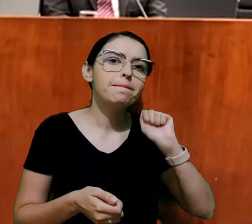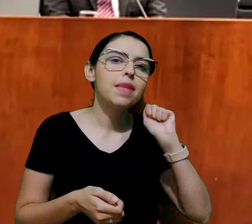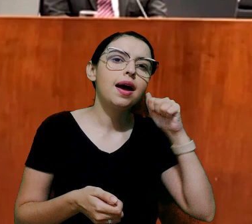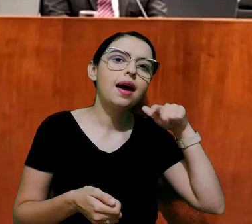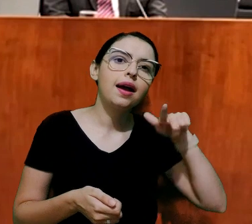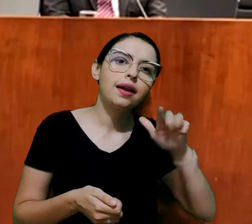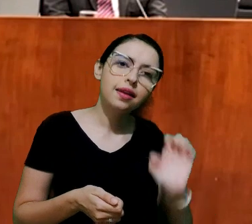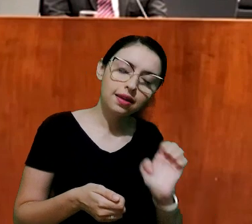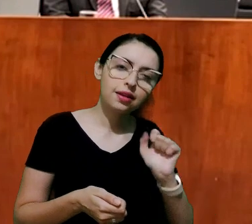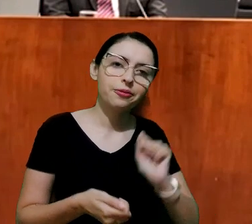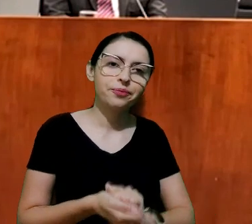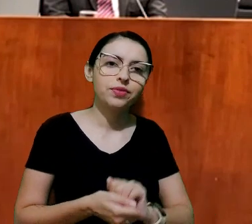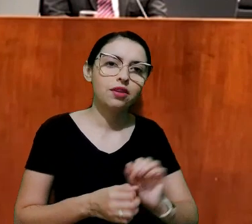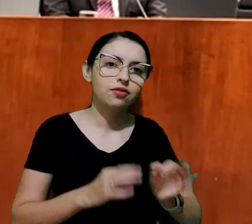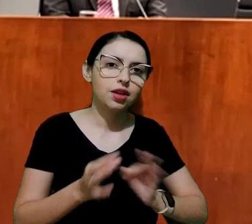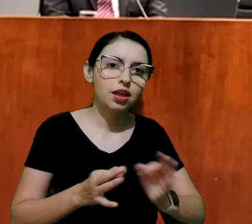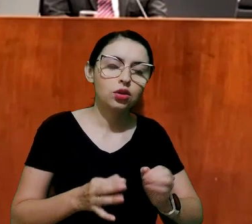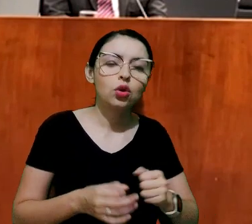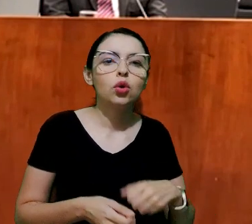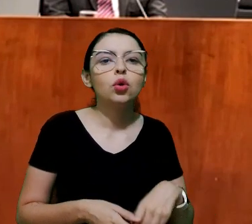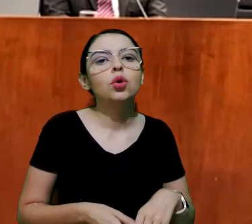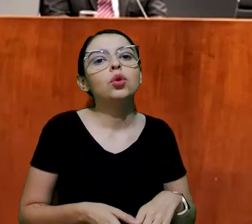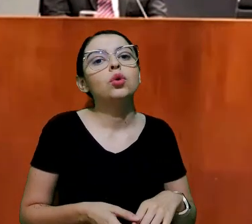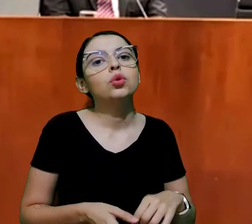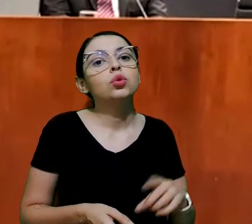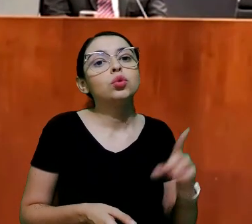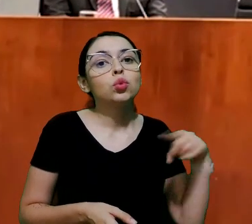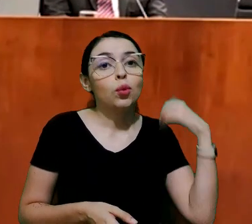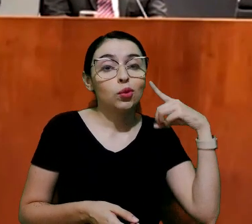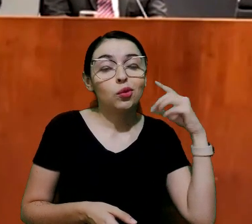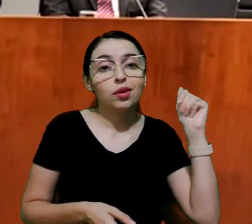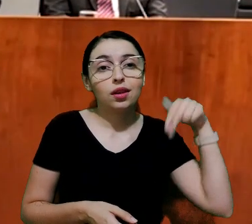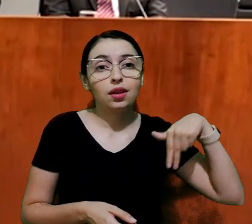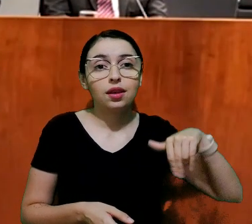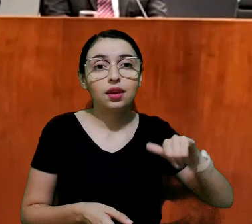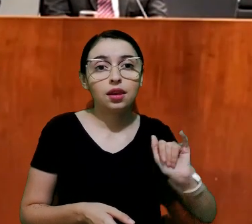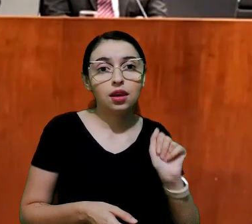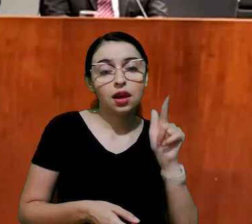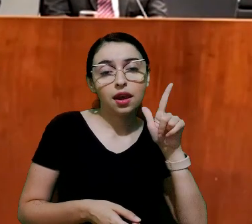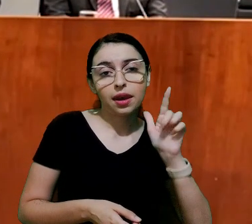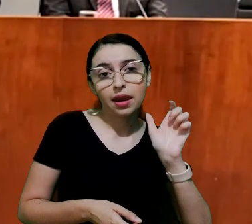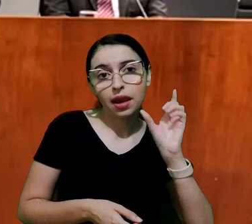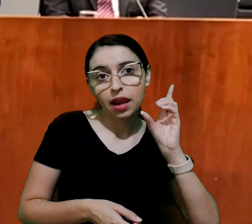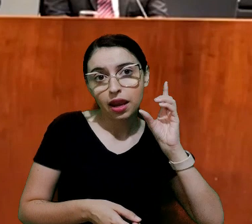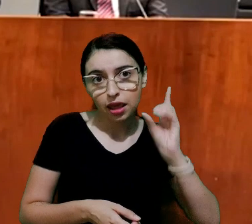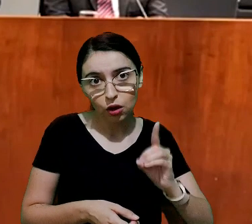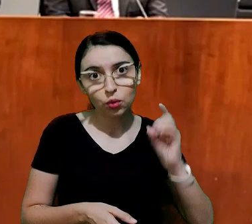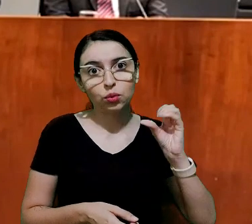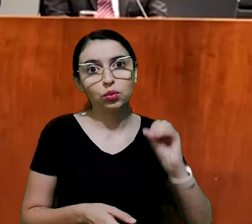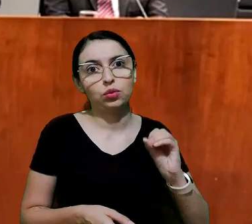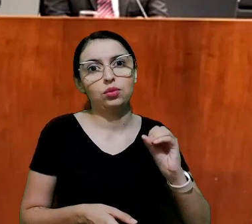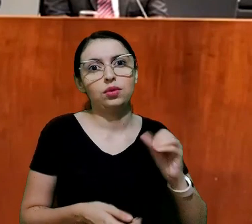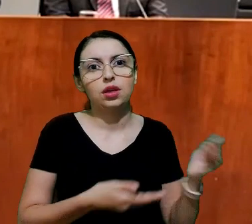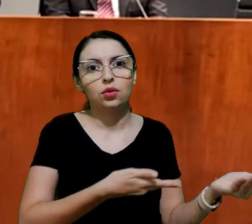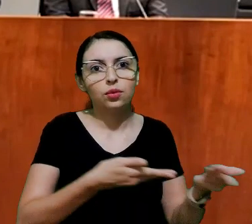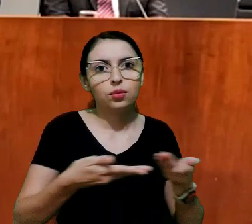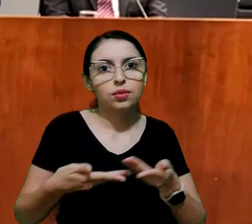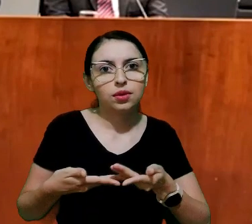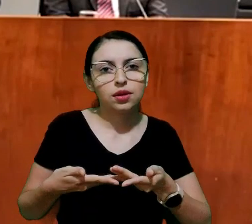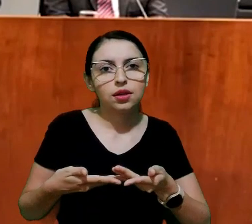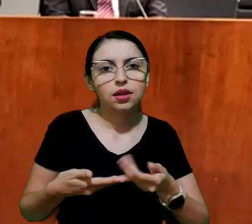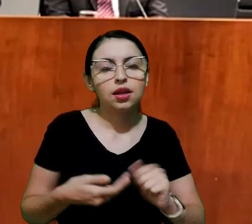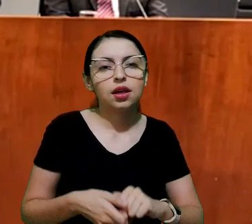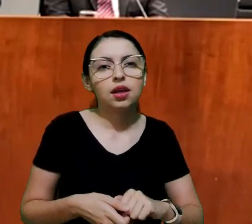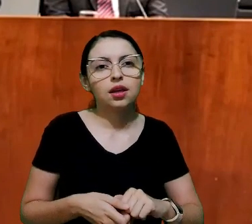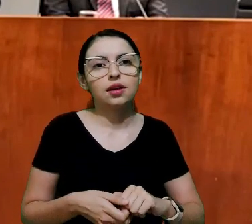formulado na pessoa do Dr. Nildo Todo, que também, Nildo Todo, que reencontro aqui neste evento, uma